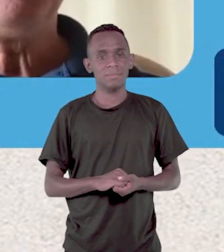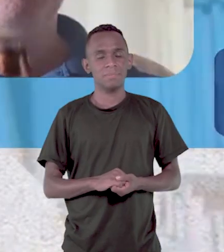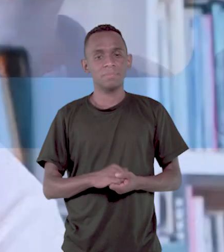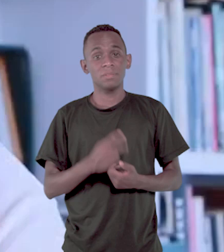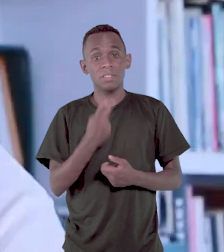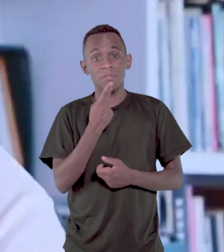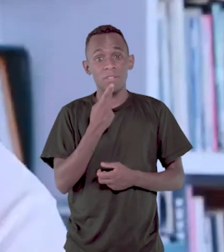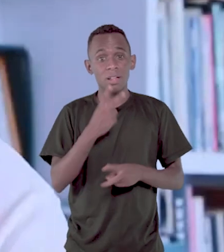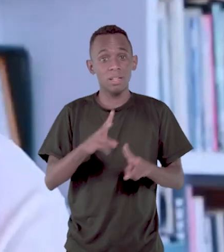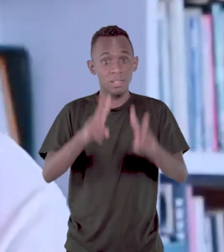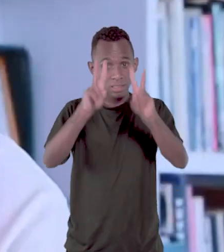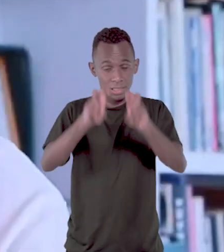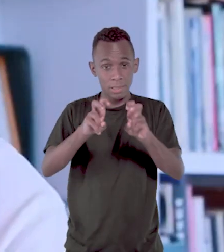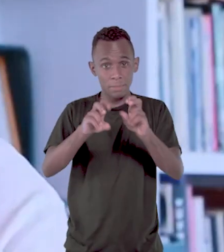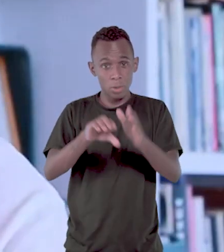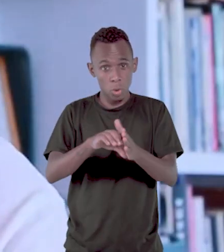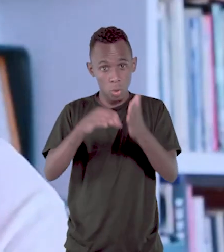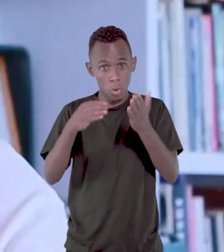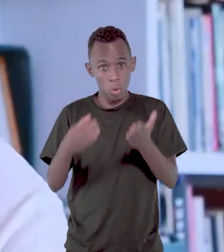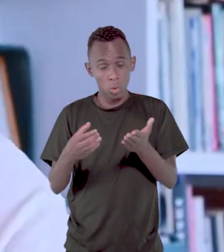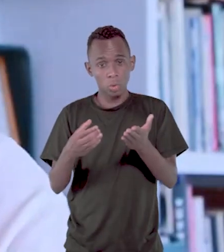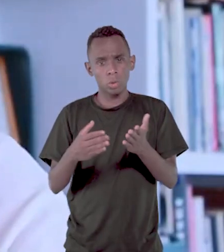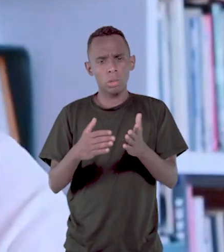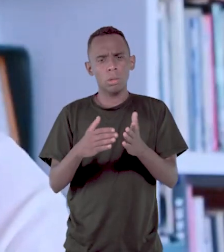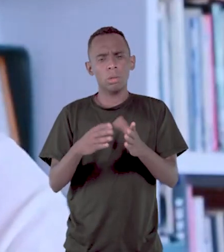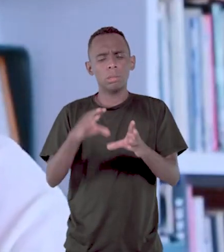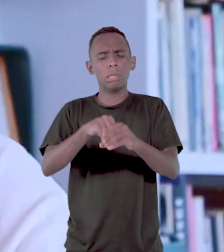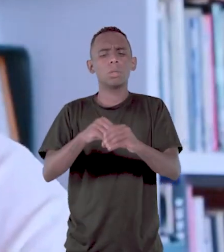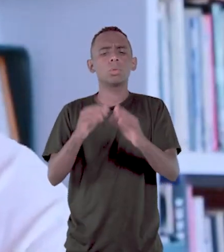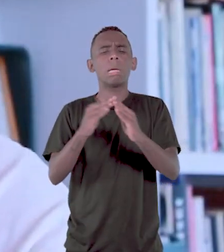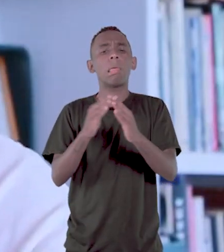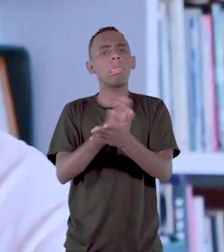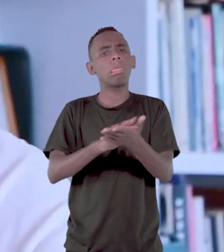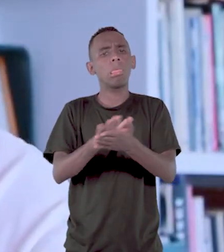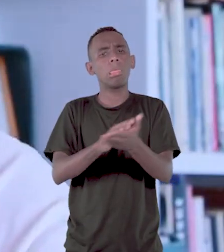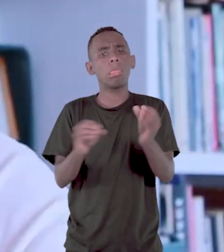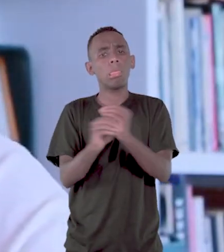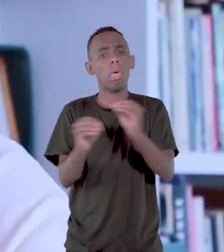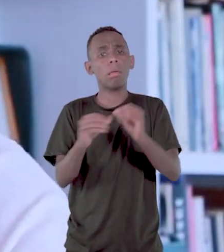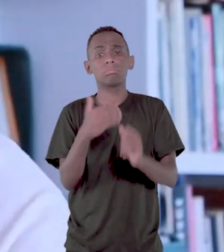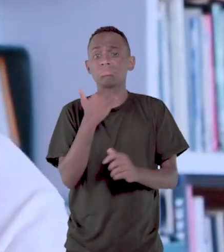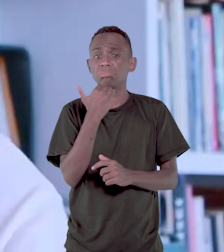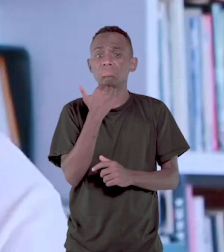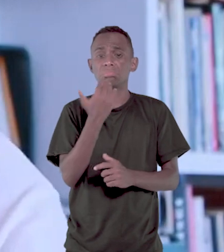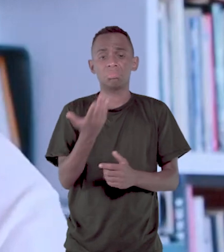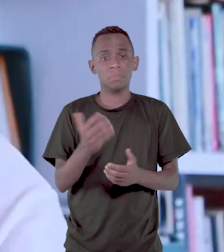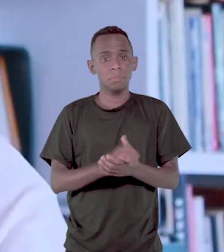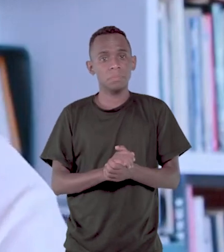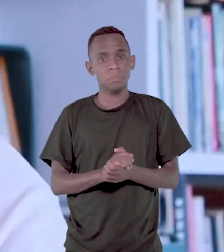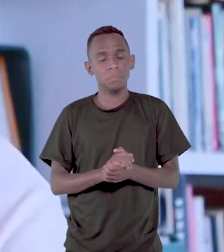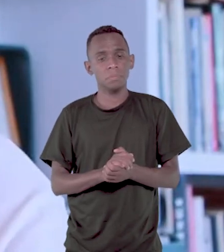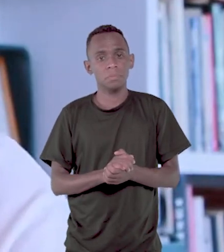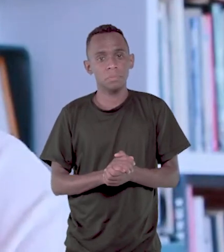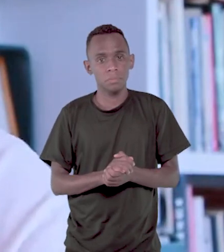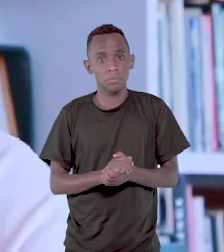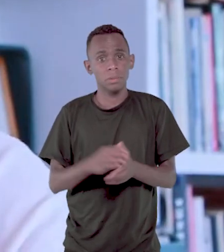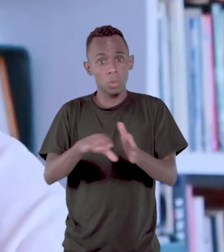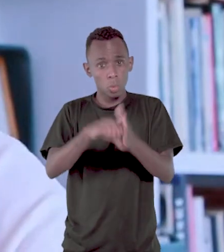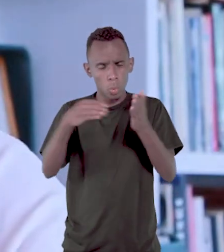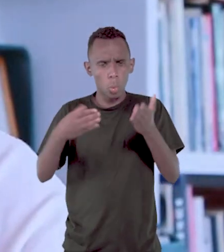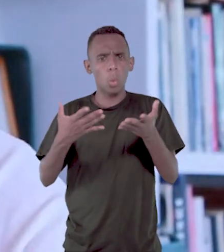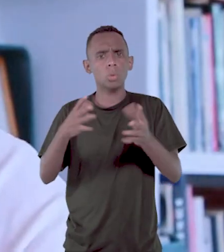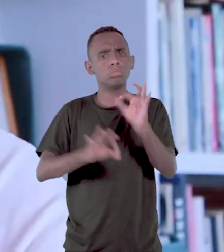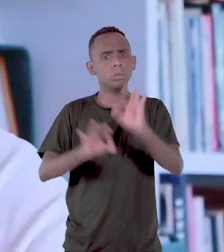falar um pouquinho, então, sobre o livro de crônicas, Ninguém em Casa. Você já Sim. começou a falar, mas vamos além dele. As crônicas